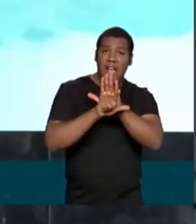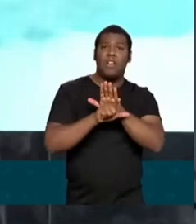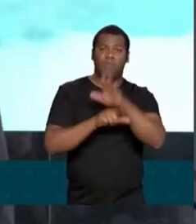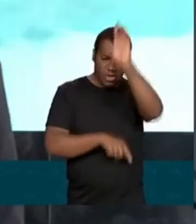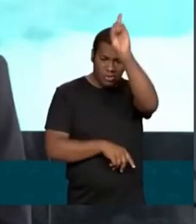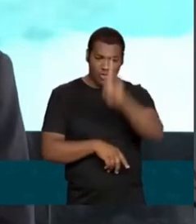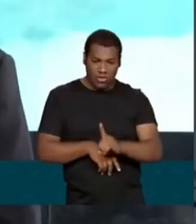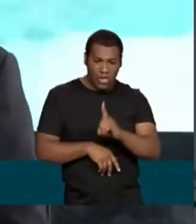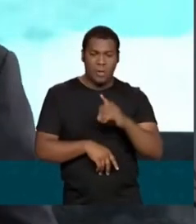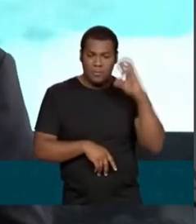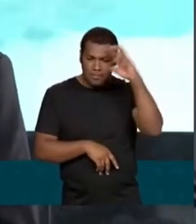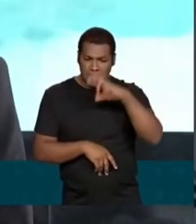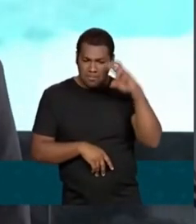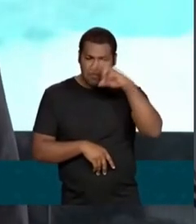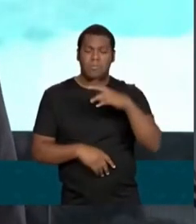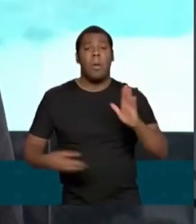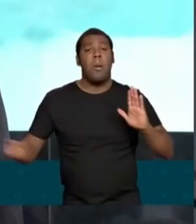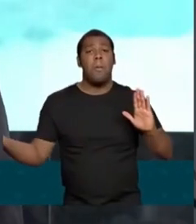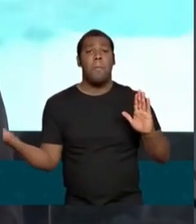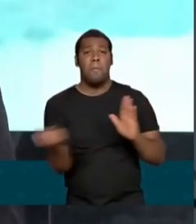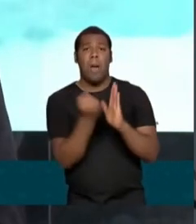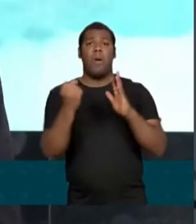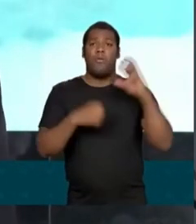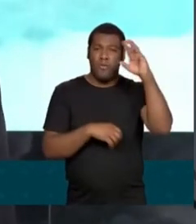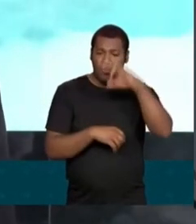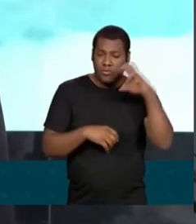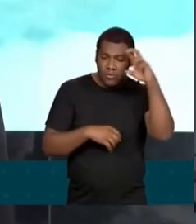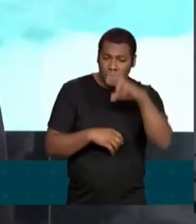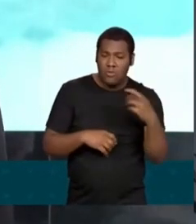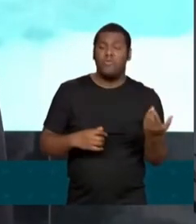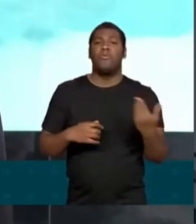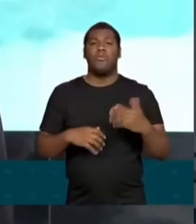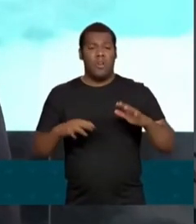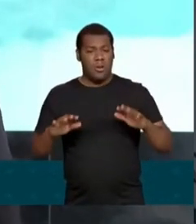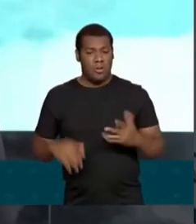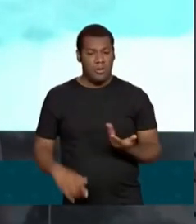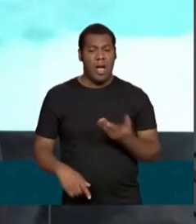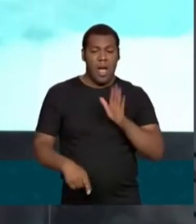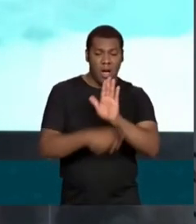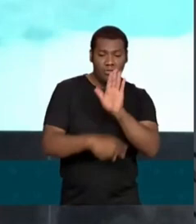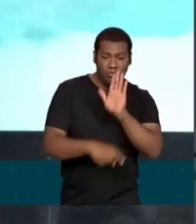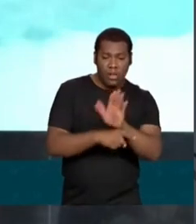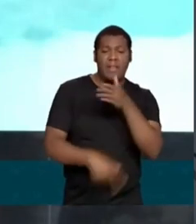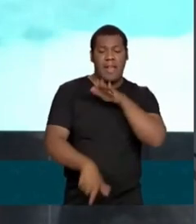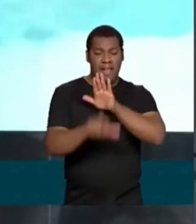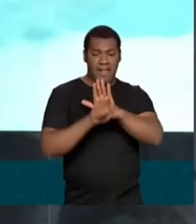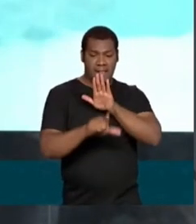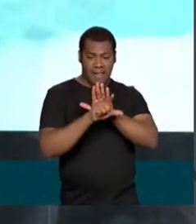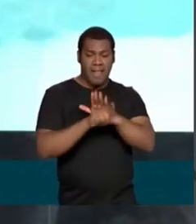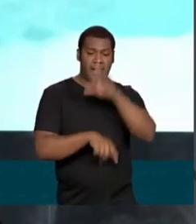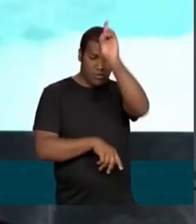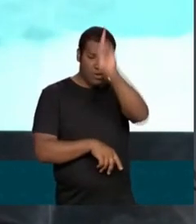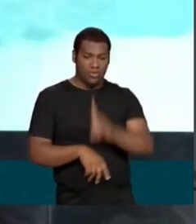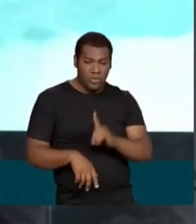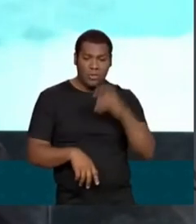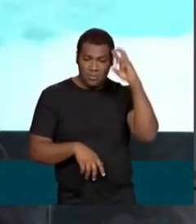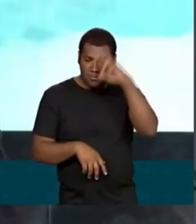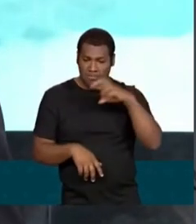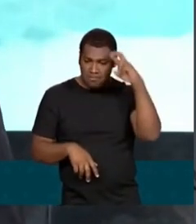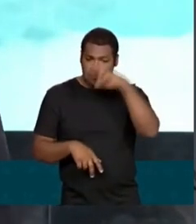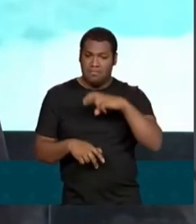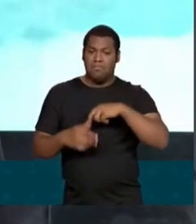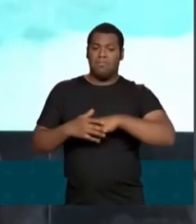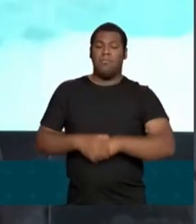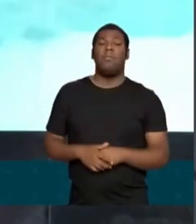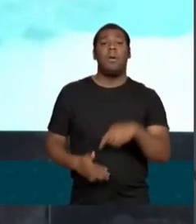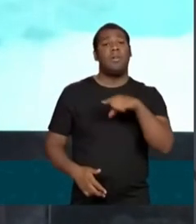o Marco fiscal ele influencia tanto na lei de diretrizes orçamentárias mas principalmente qual que vai ser a peça orçamentária sem